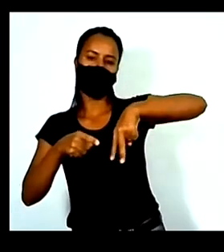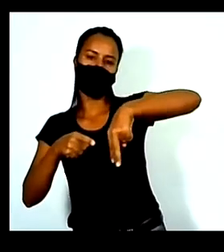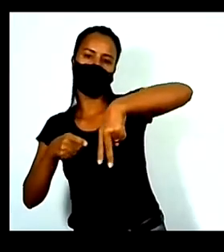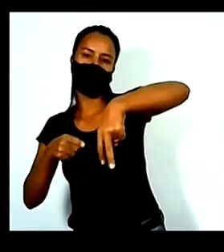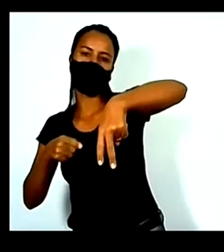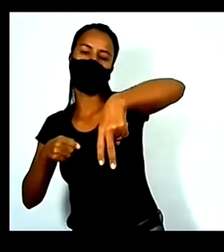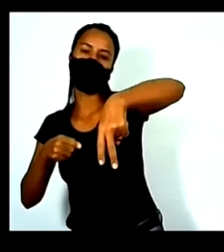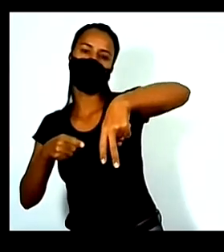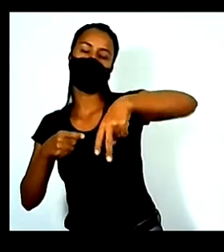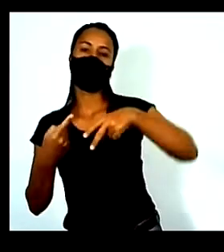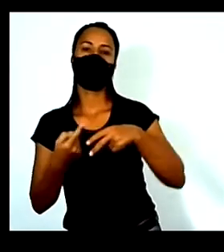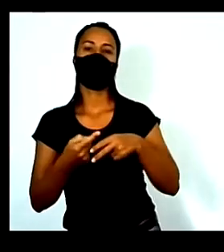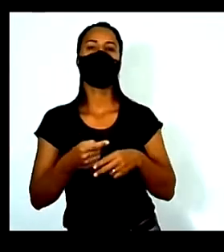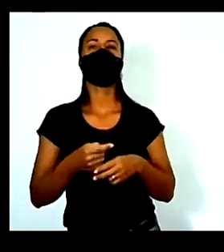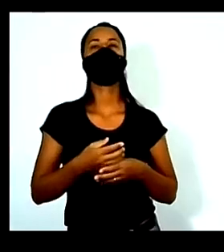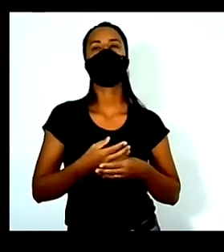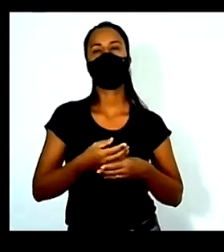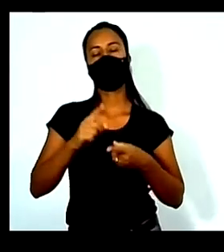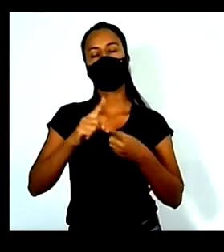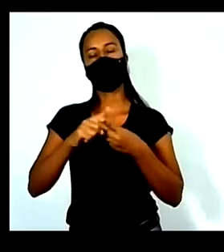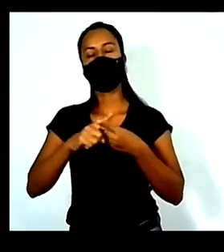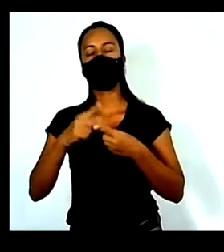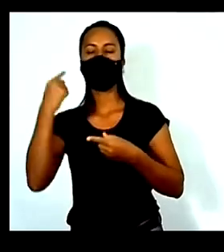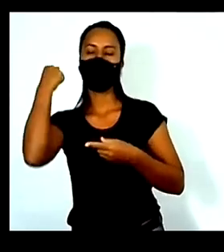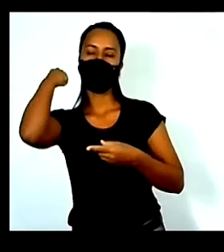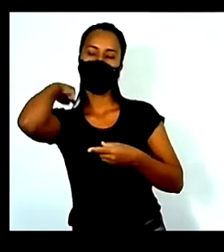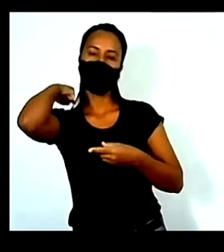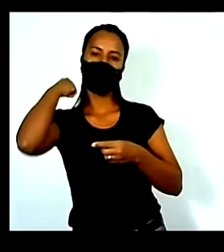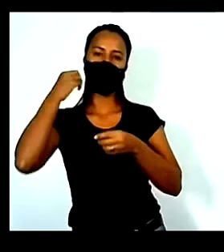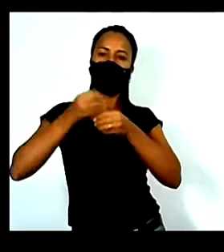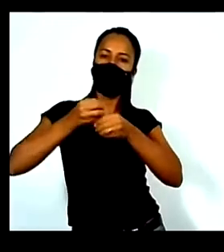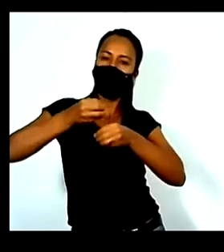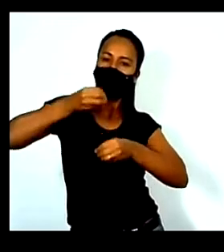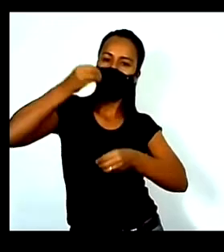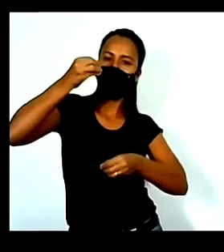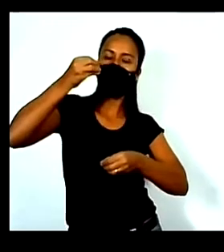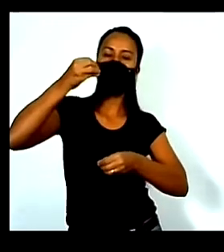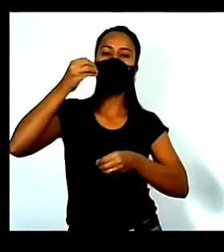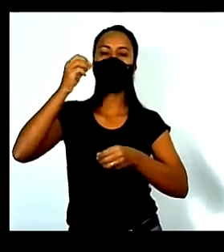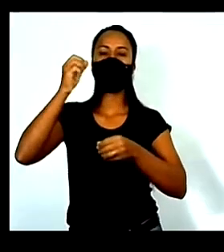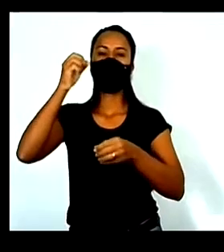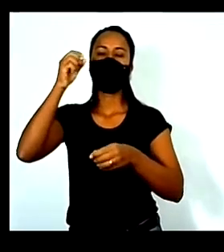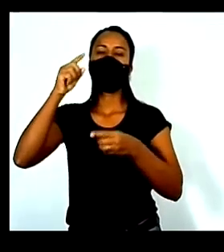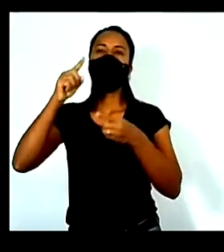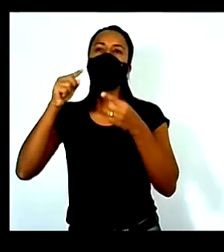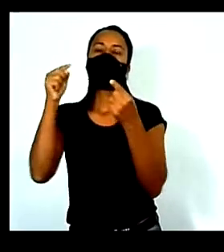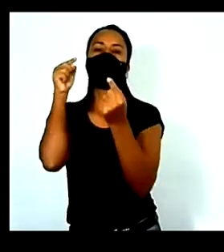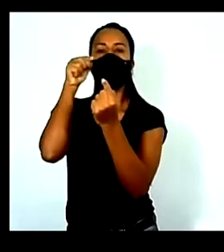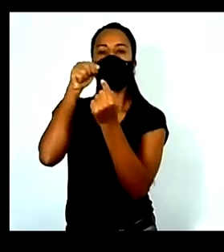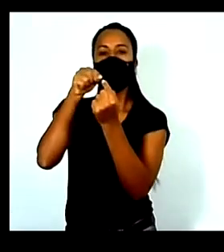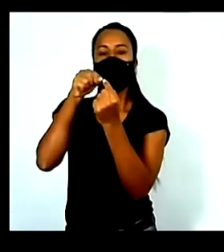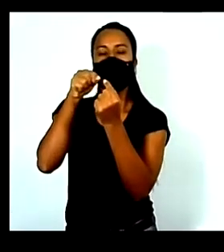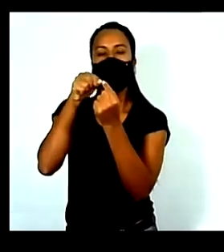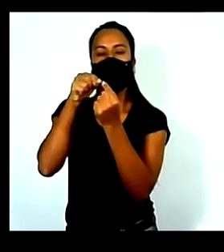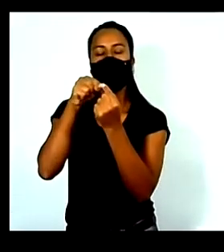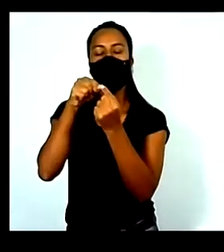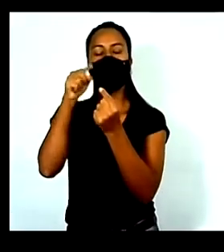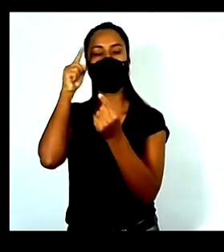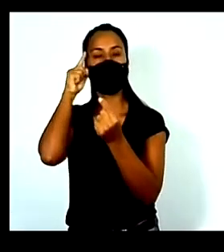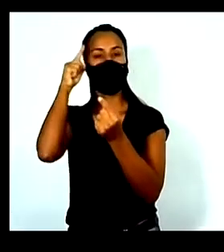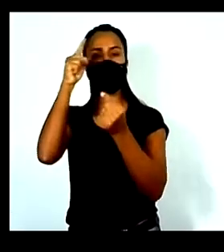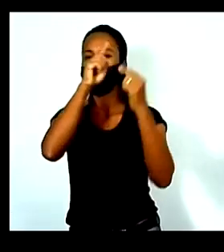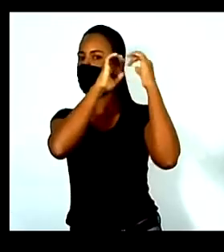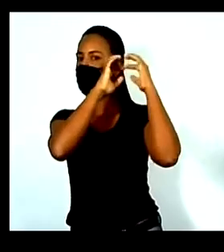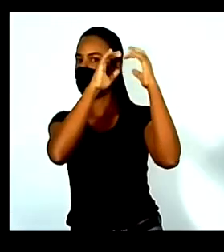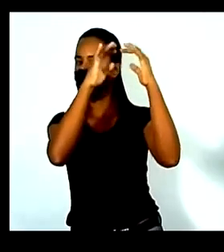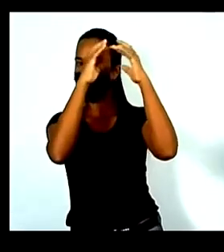certo? Então, a medula espinal e a coluna vertebral é como se elas fossem uma ponte que vai ligar o nosso comando geral, que é o